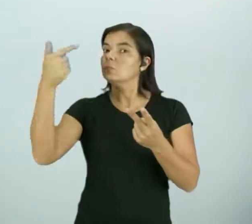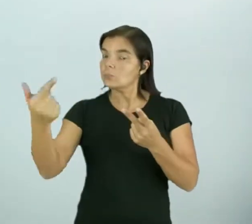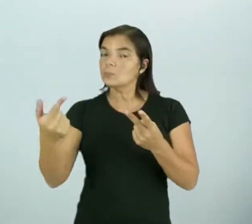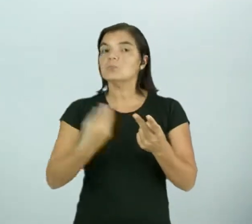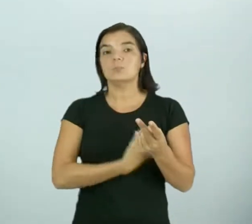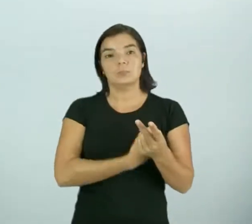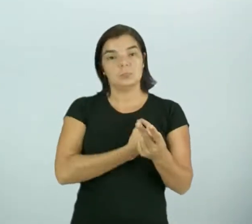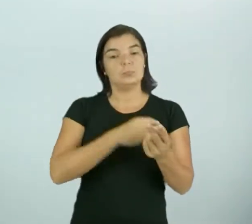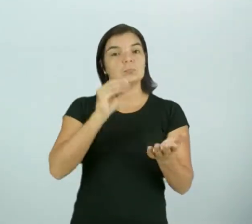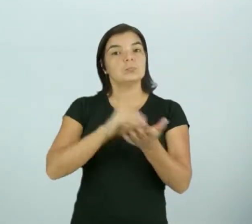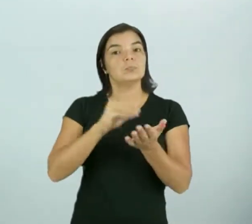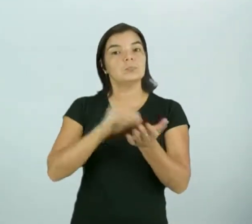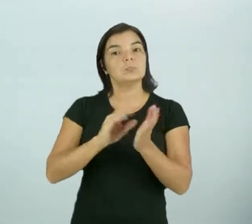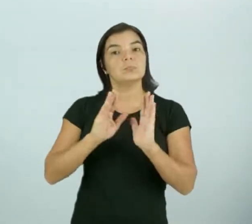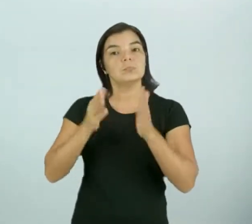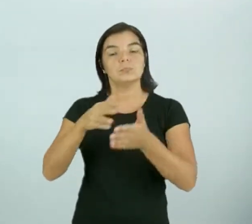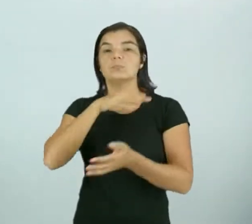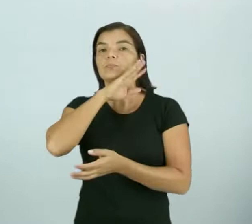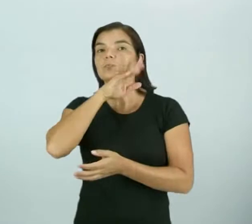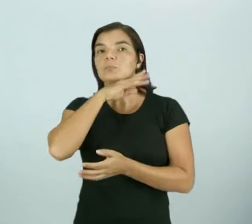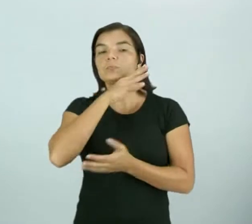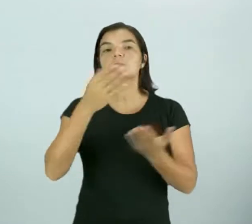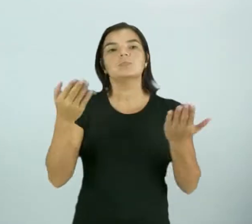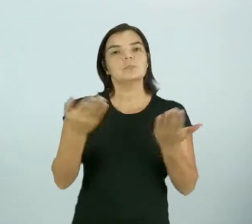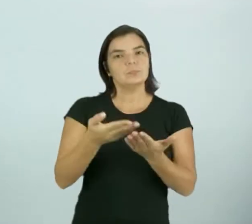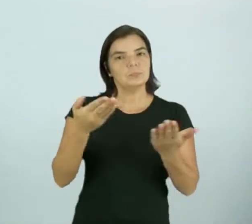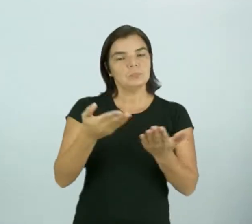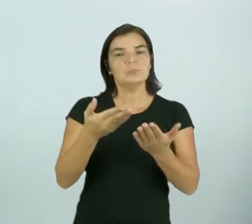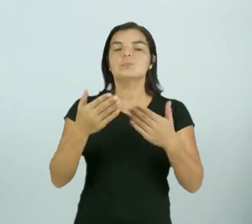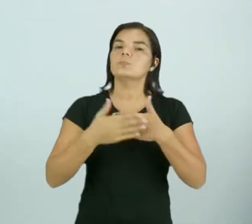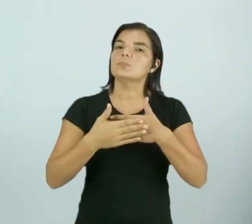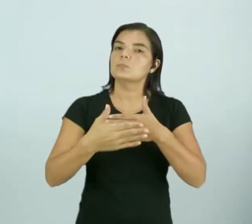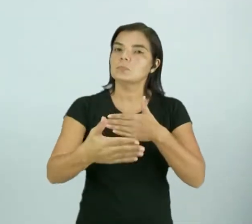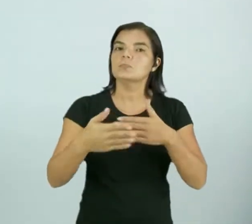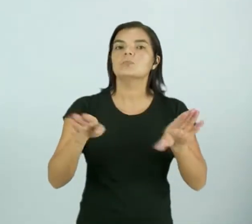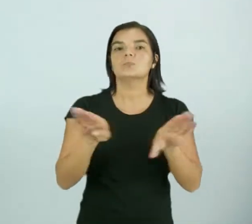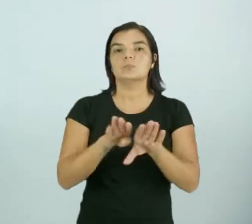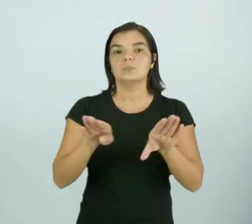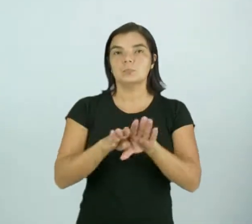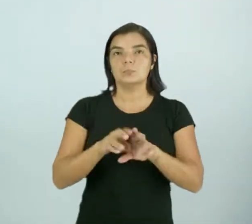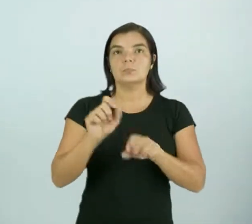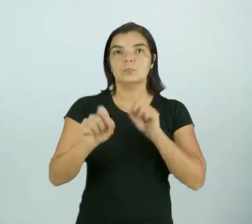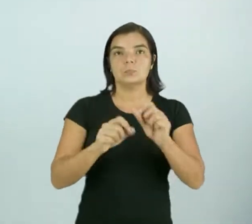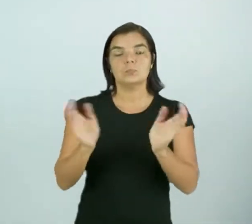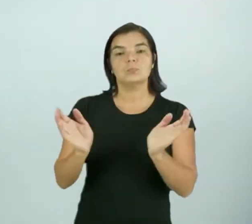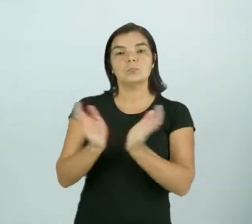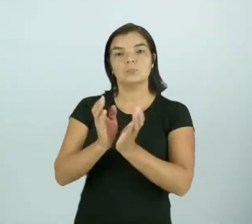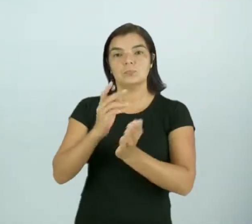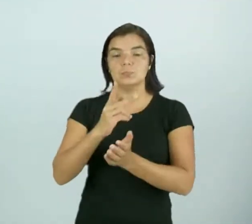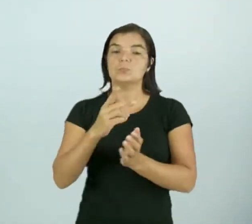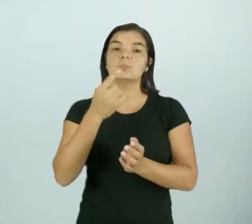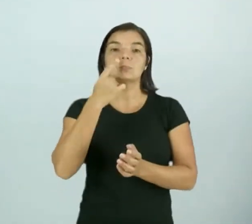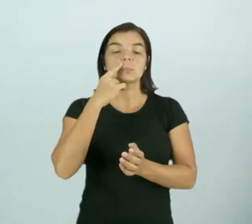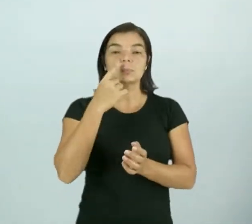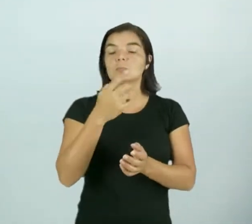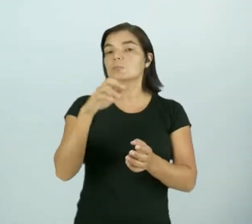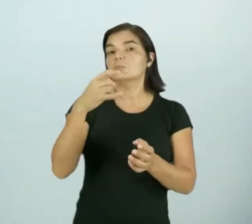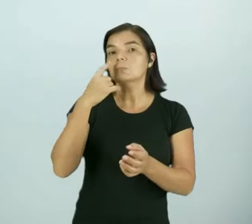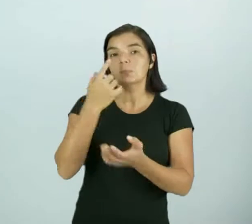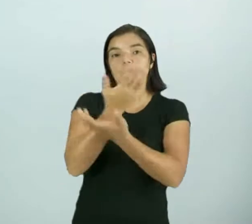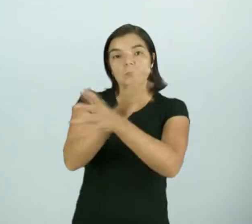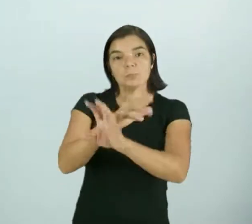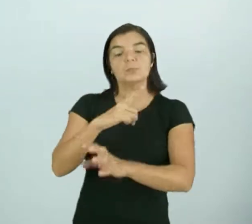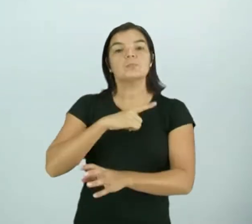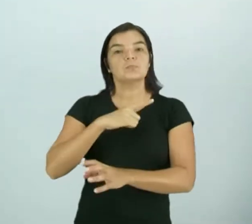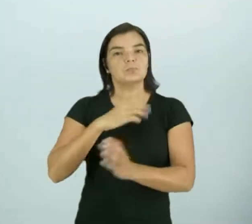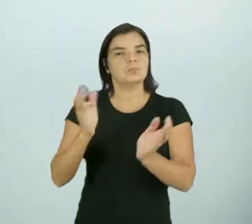seres vivos, mas faltava a gente chegar aí nos animais. E hoje a gente vai dar esse início começando pelos animais invertebrados. Porque como a gente